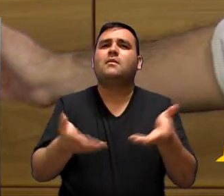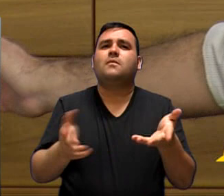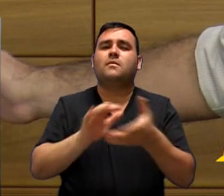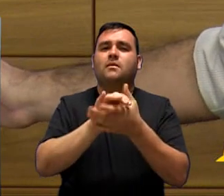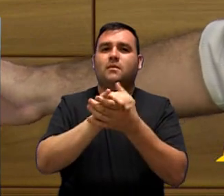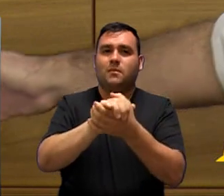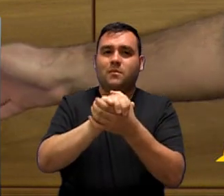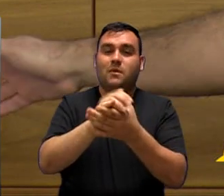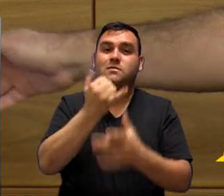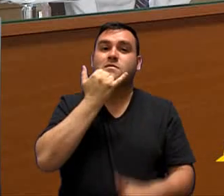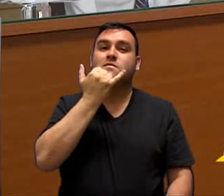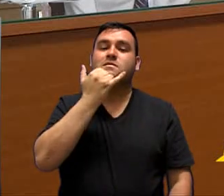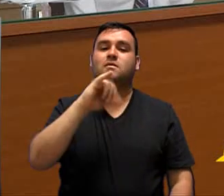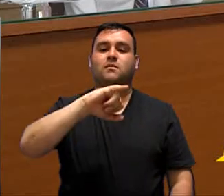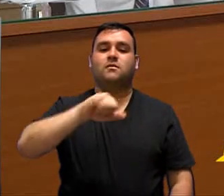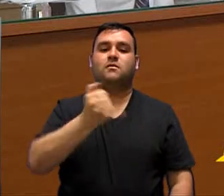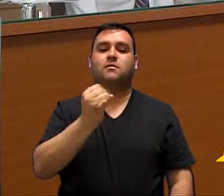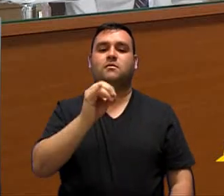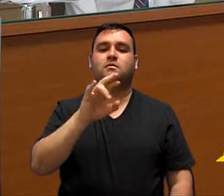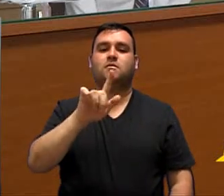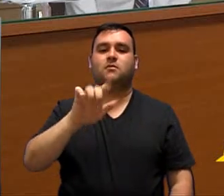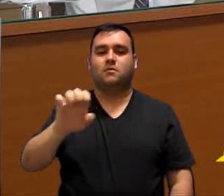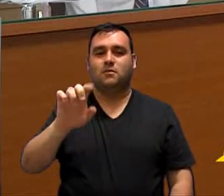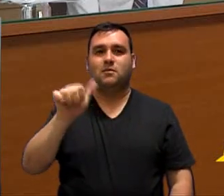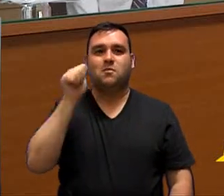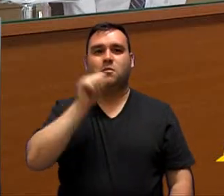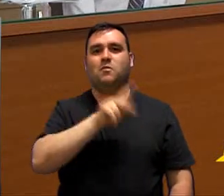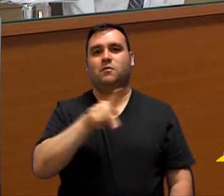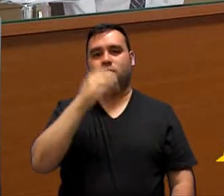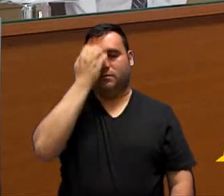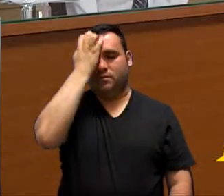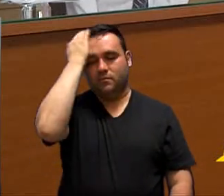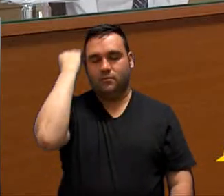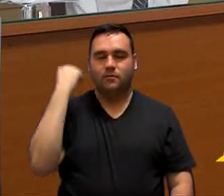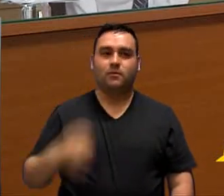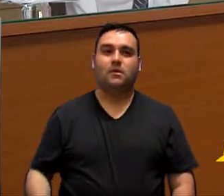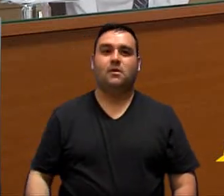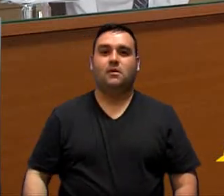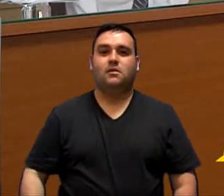Cumprimentar também, desculpa, Jorge, professora,